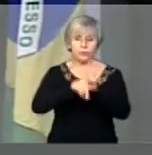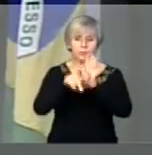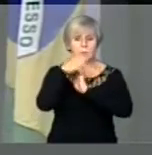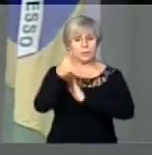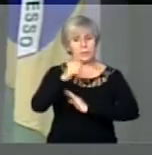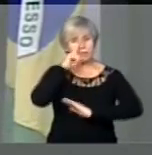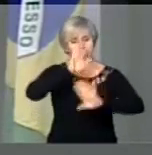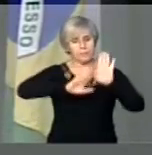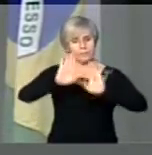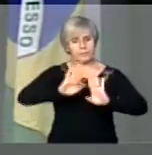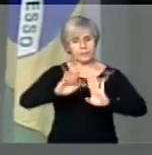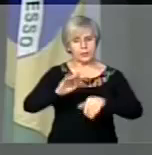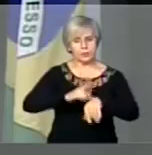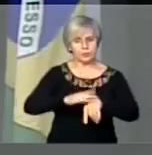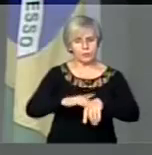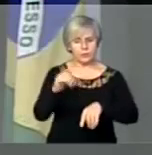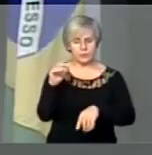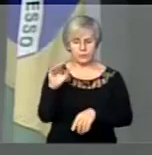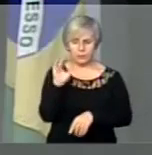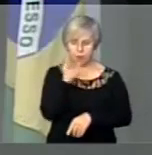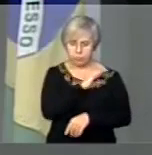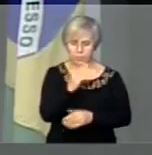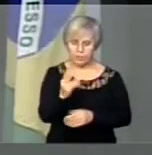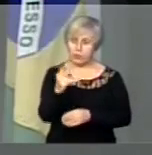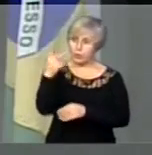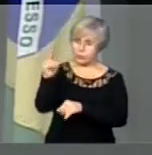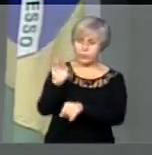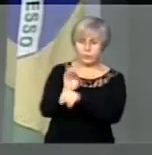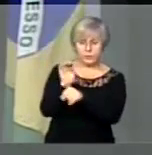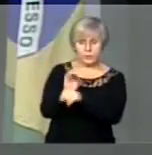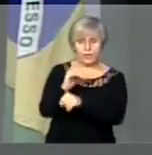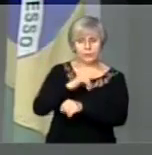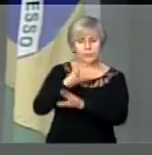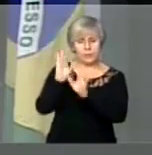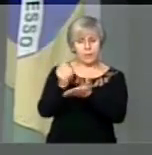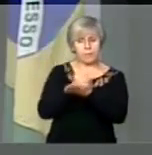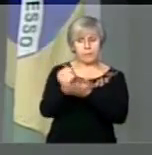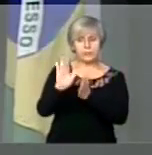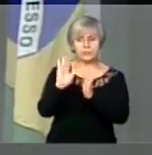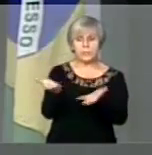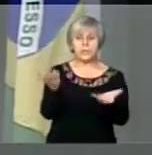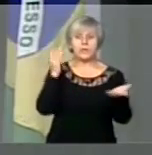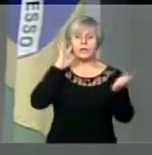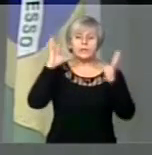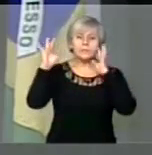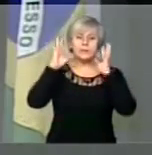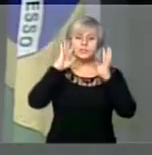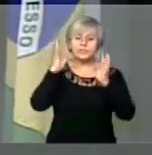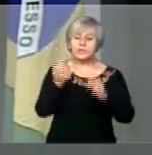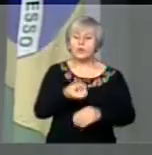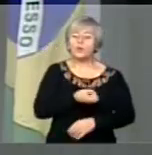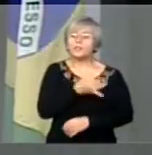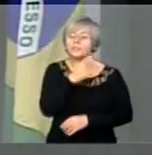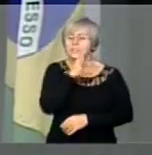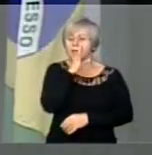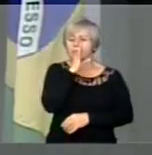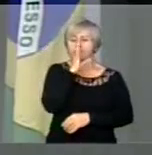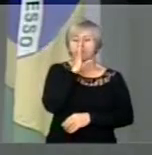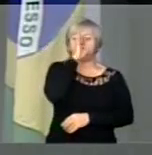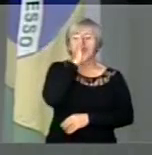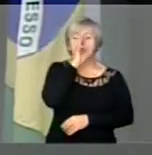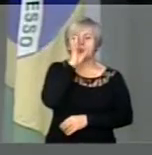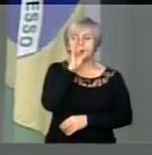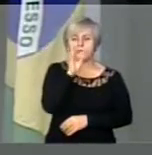lá, deputado Irã, no seu estado, imagina um número recorde de tomografias entrando, tendo